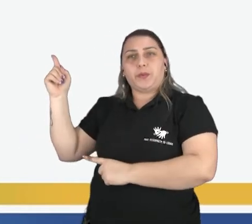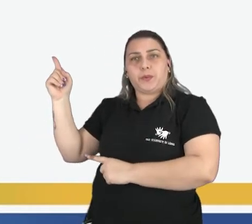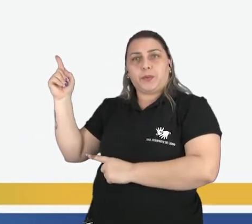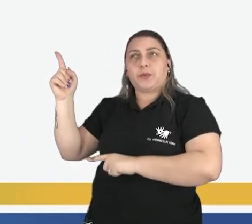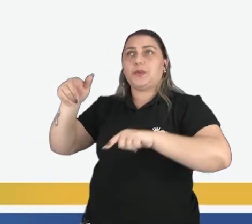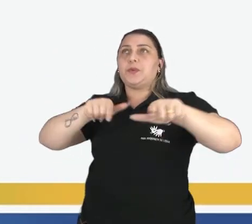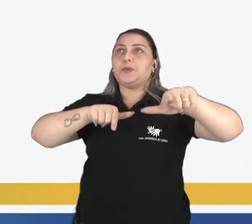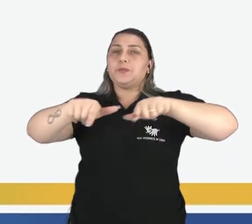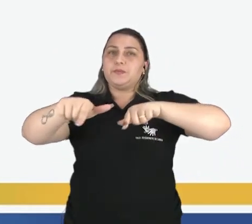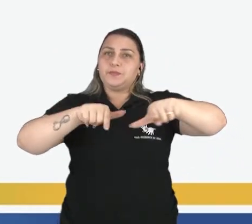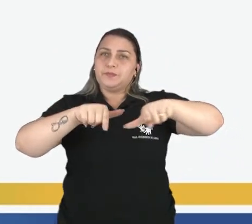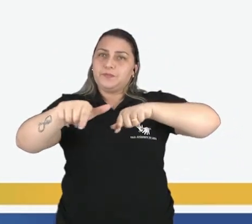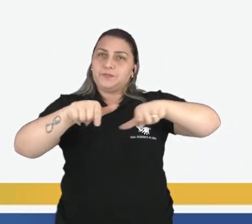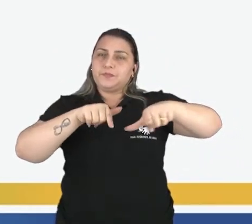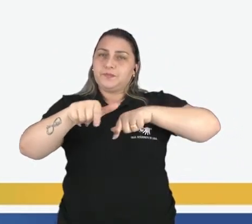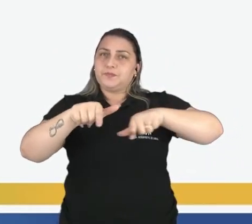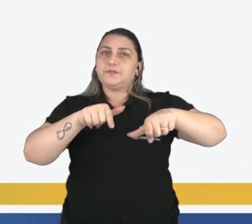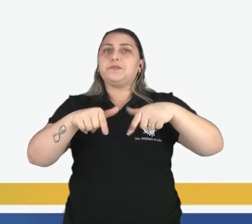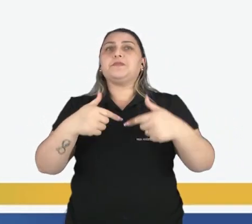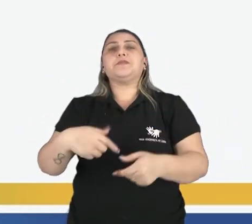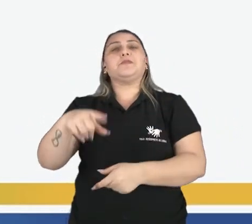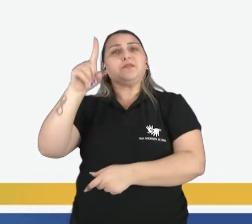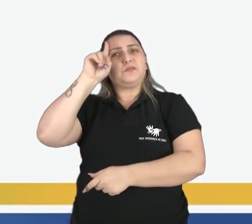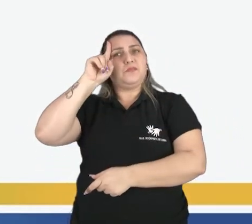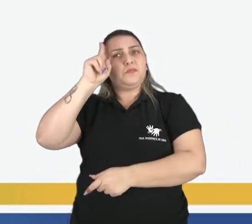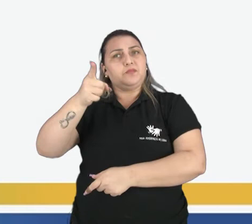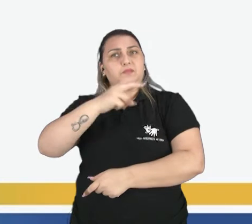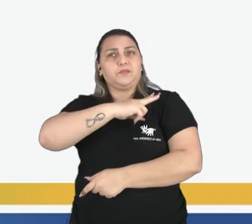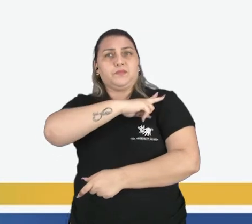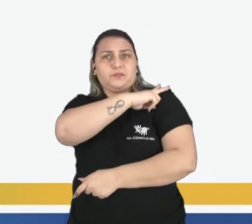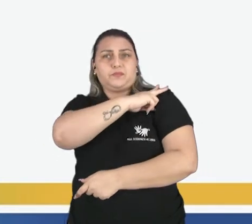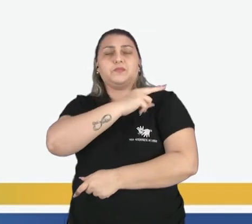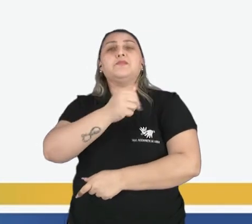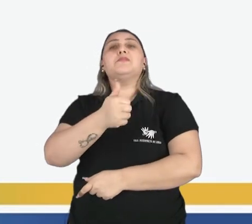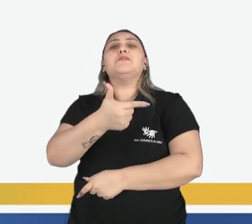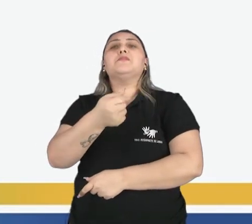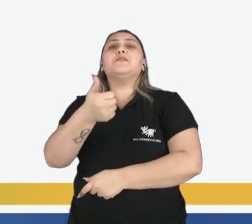de trabalho, cargos gerenciais. Em 2018,